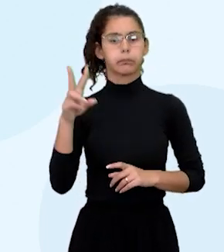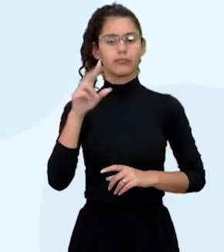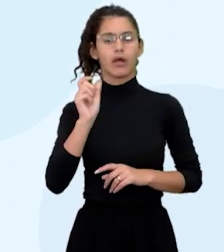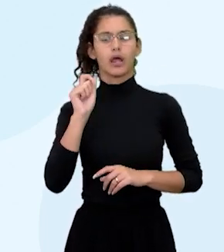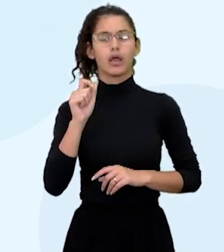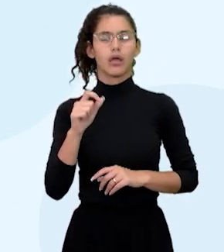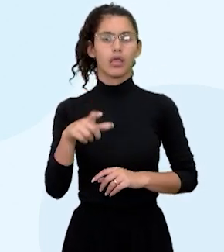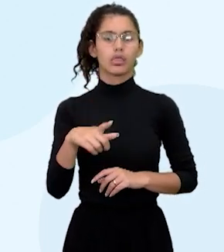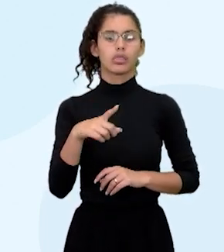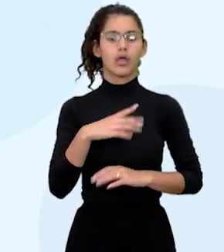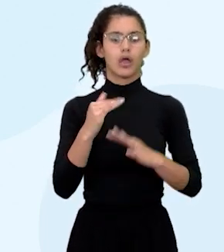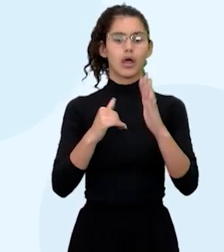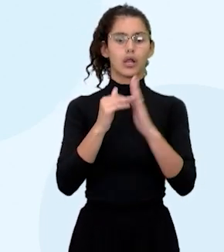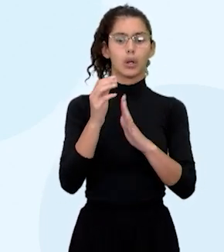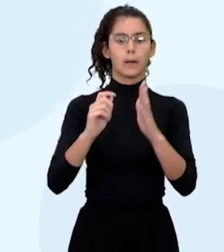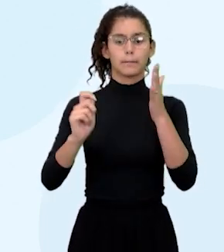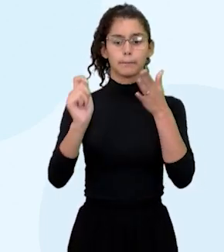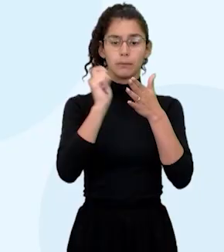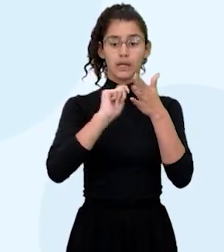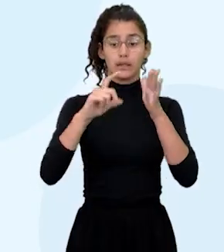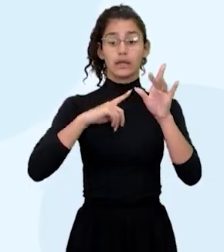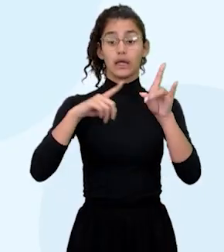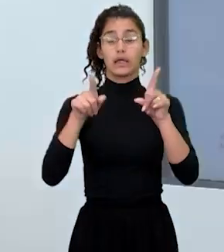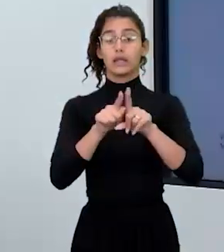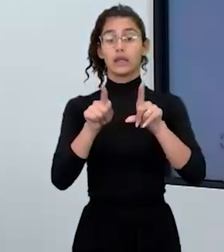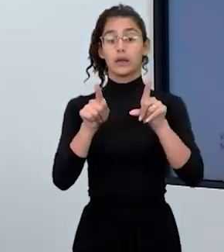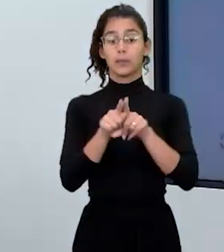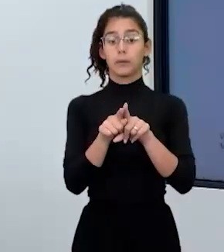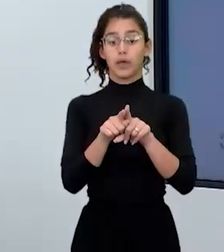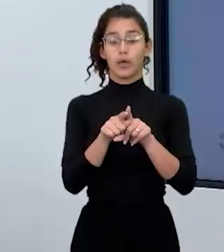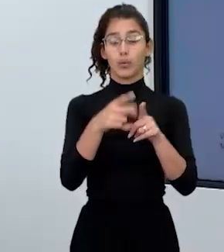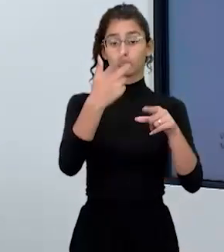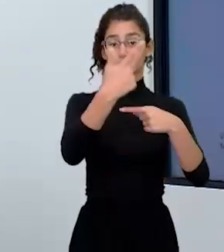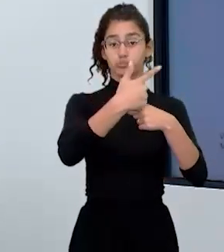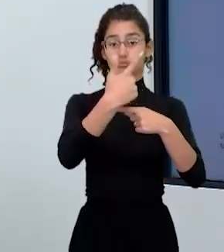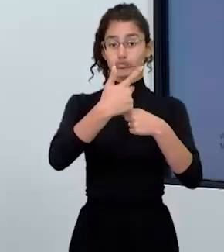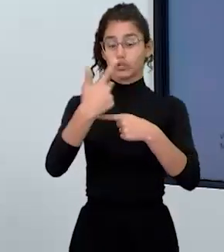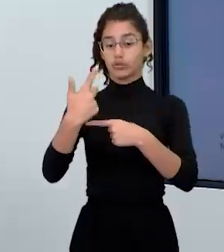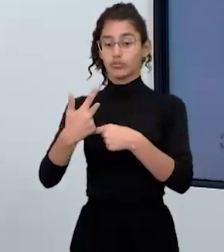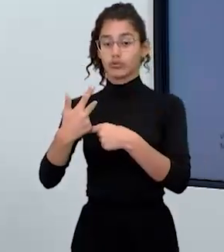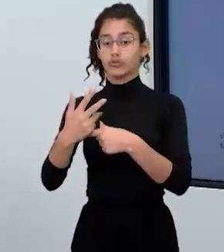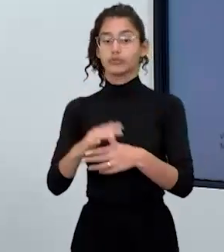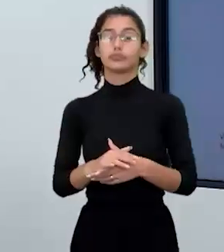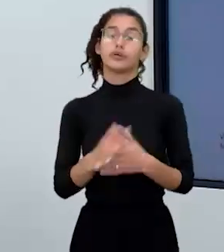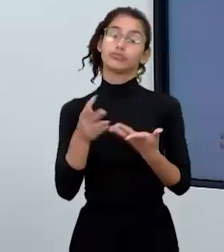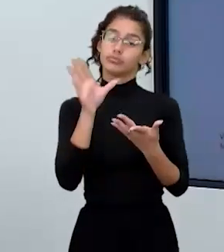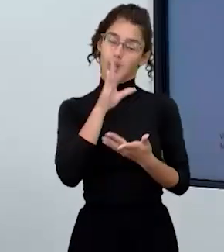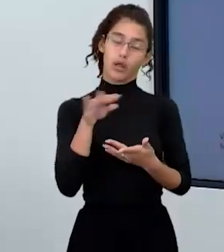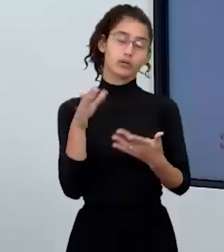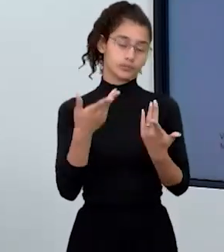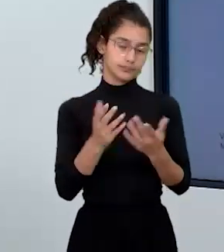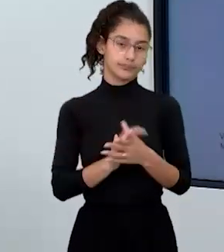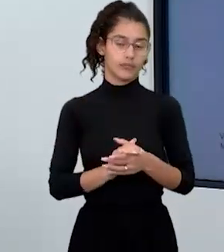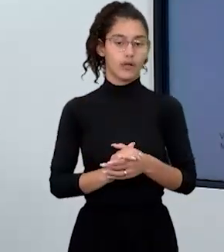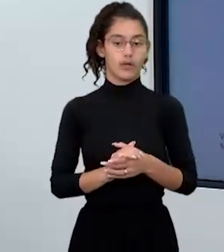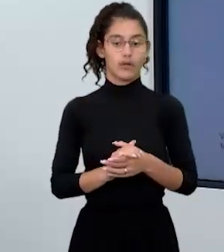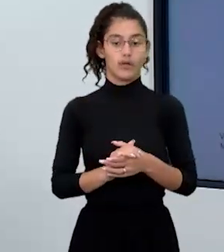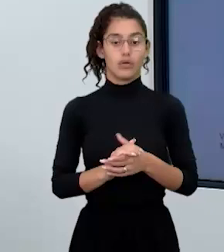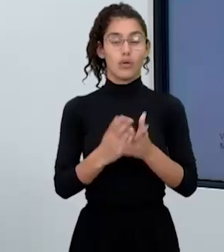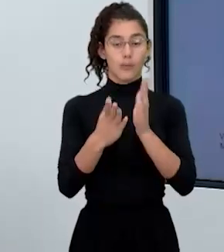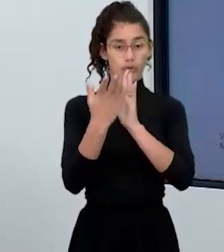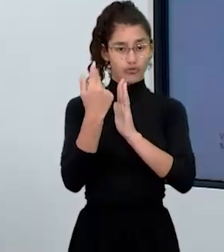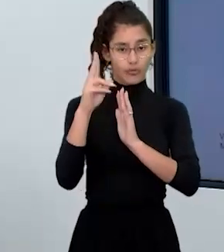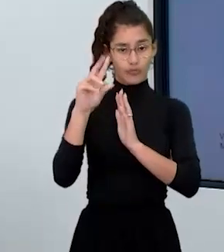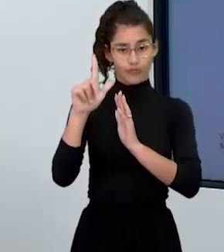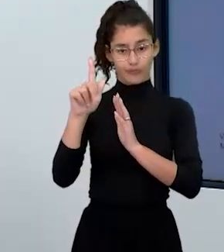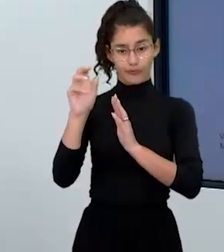aqui. Além da parte escrita, também temos os vídeos, que foi o que foi dito, né? Então, o antigo blog